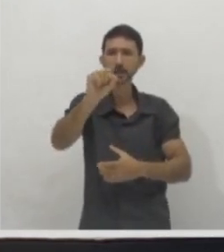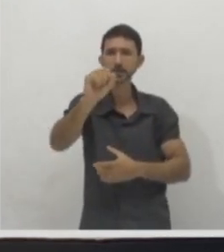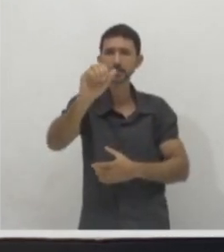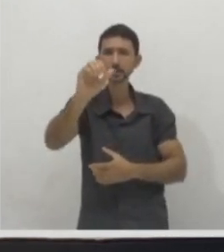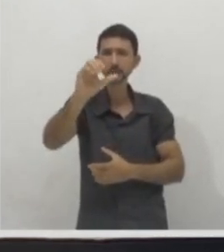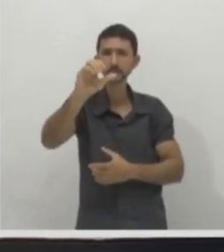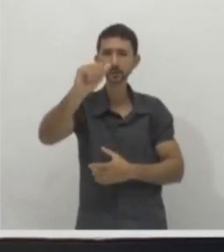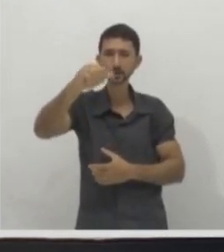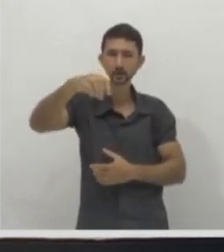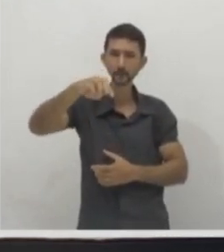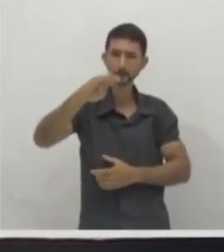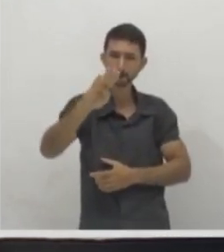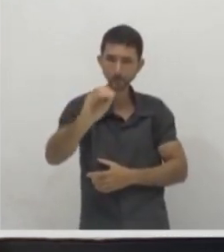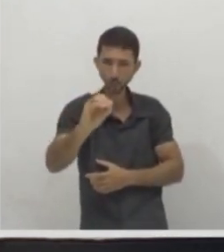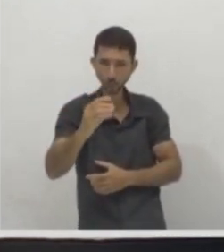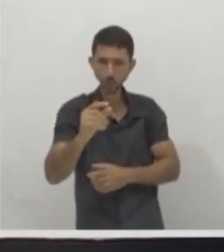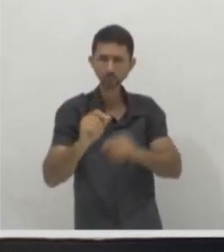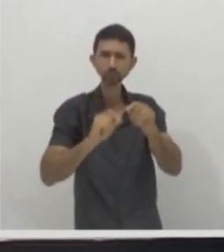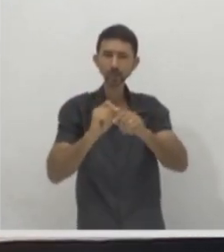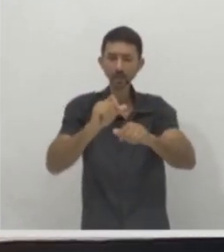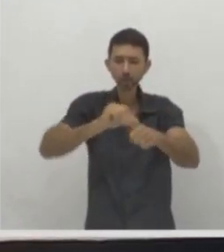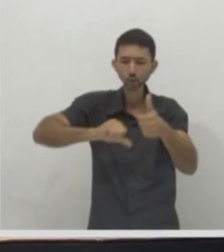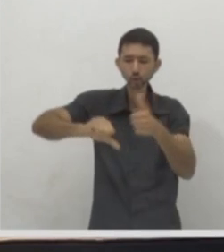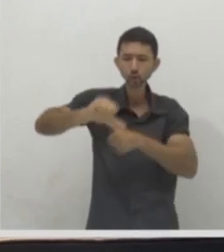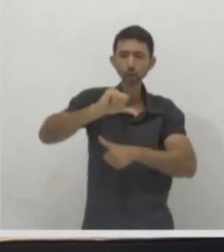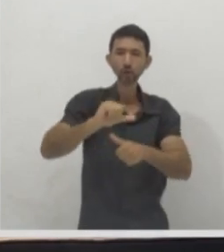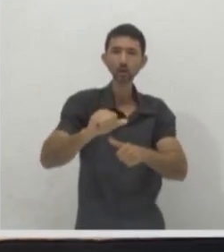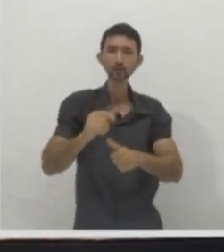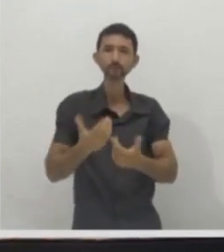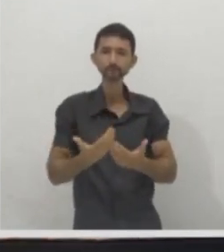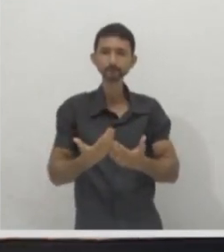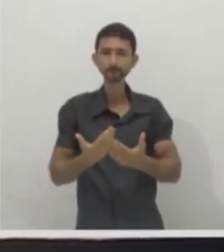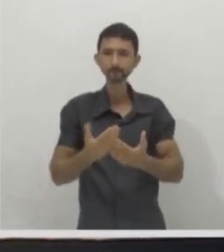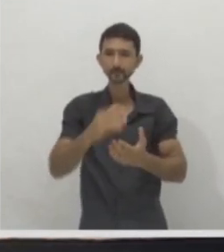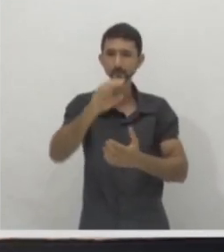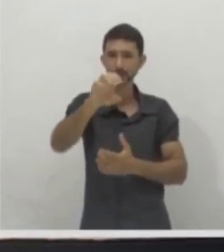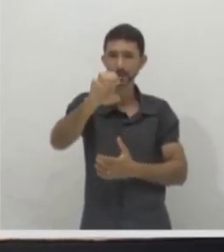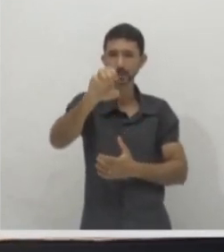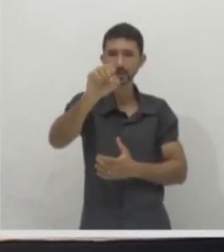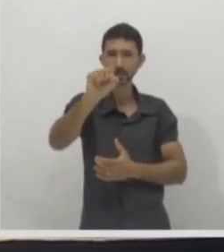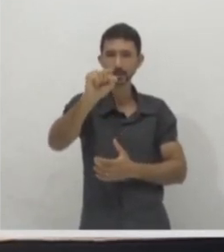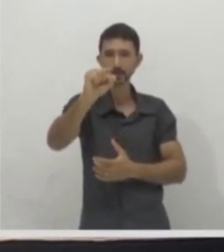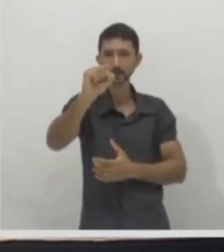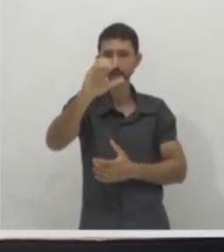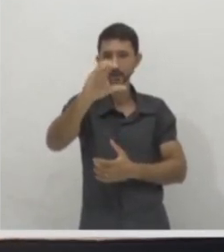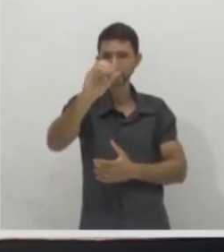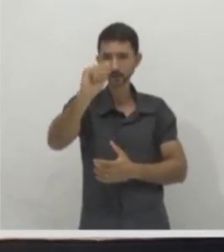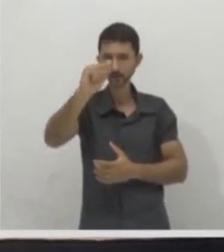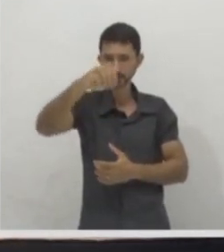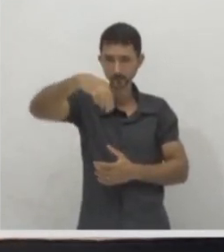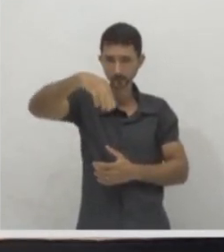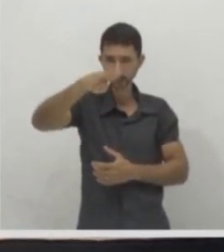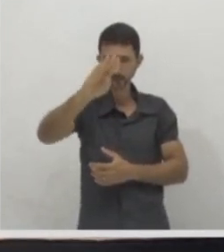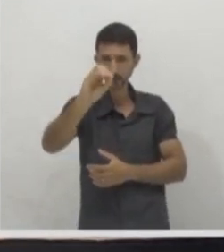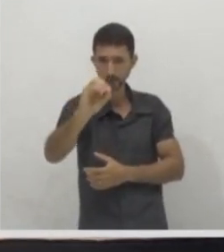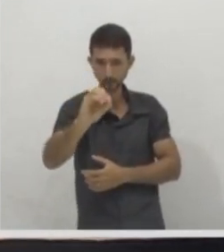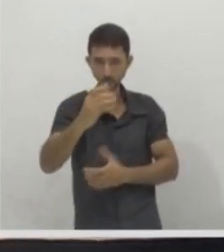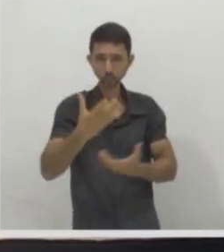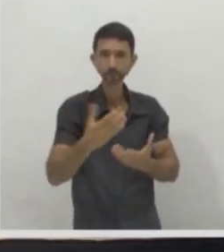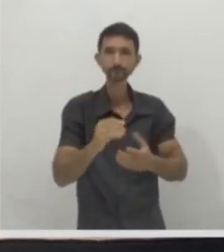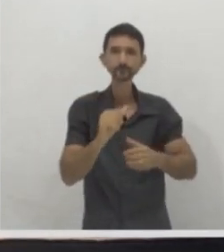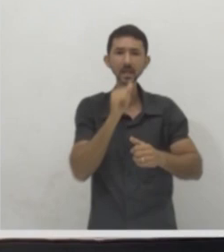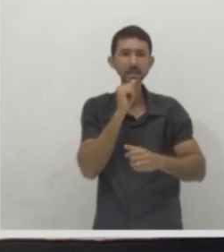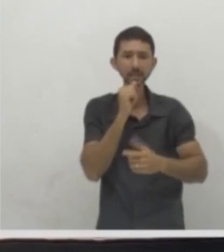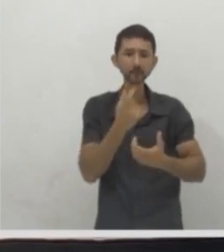pessoal? Uma palavra que significa troca. Então, como vai haver um aumento na produção de alimentos através da caça,